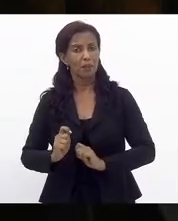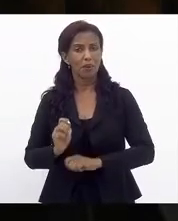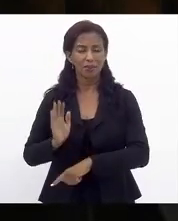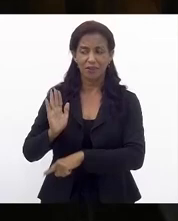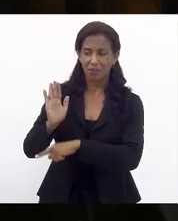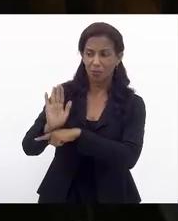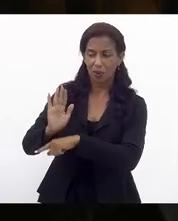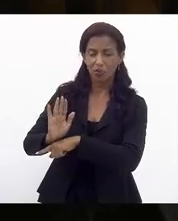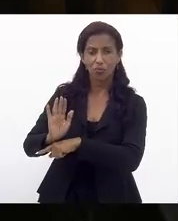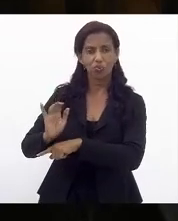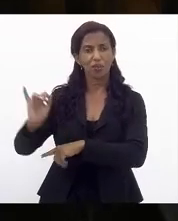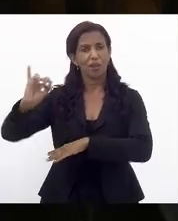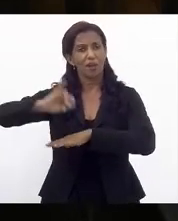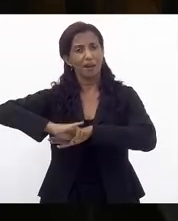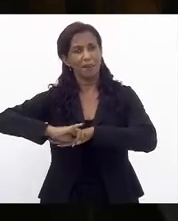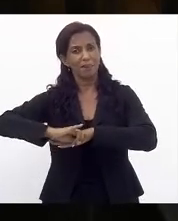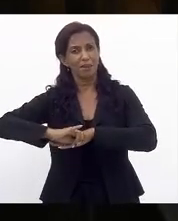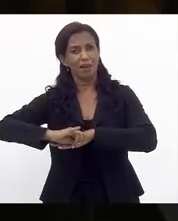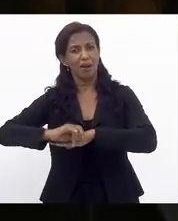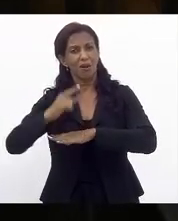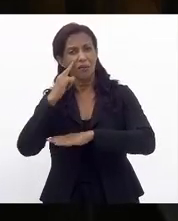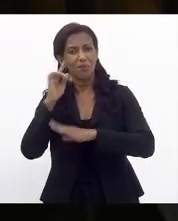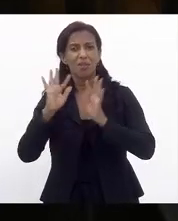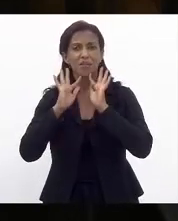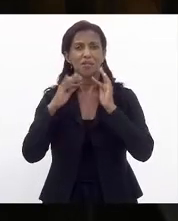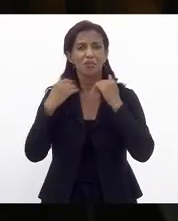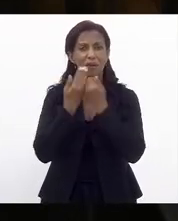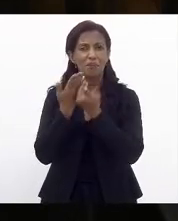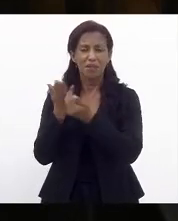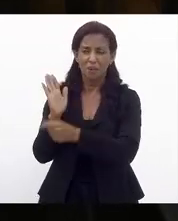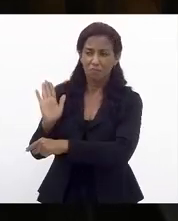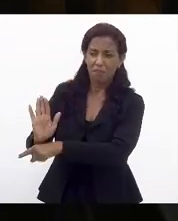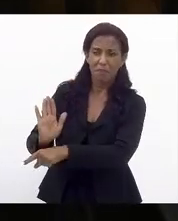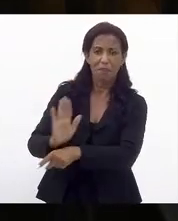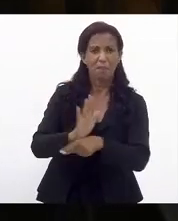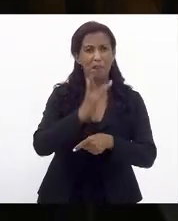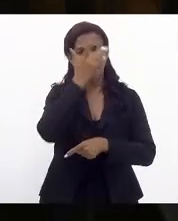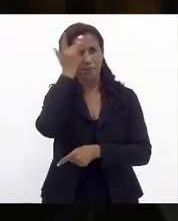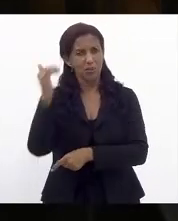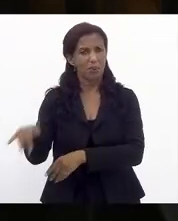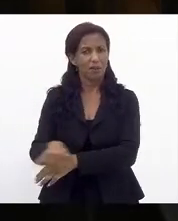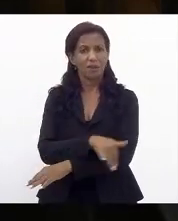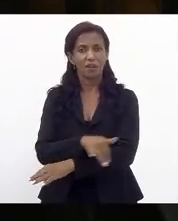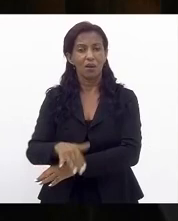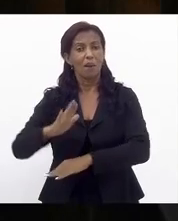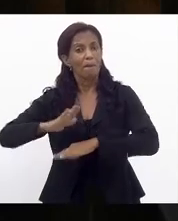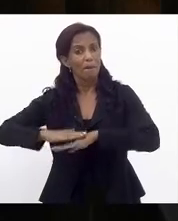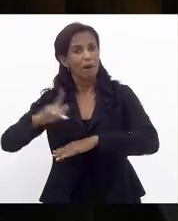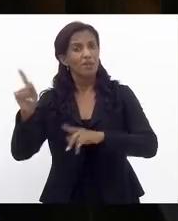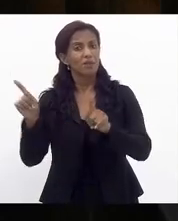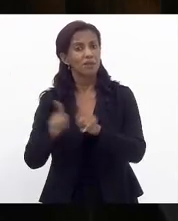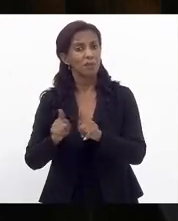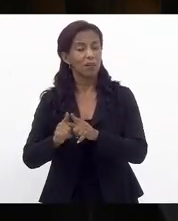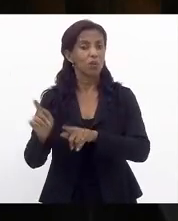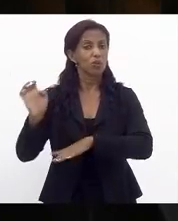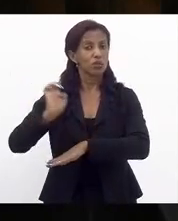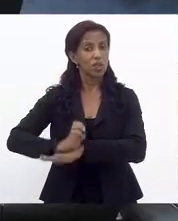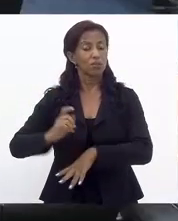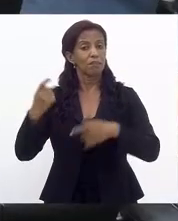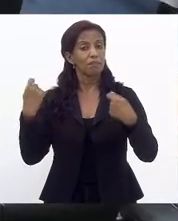auxílio à capital para fazer acolhimento dessas famílias dessas pessoas mas mais que isso o estado